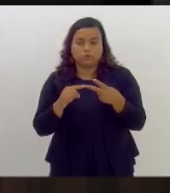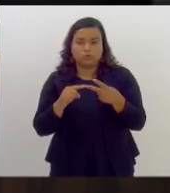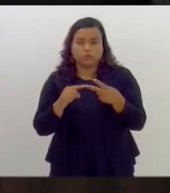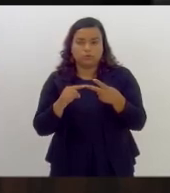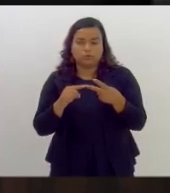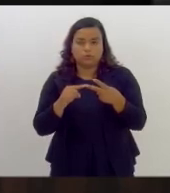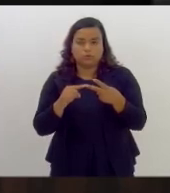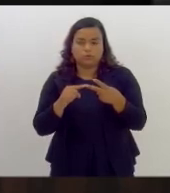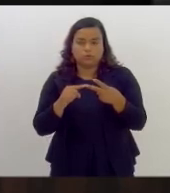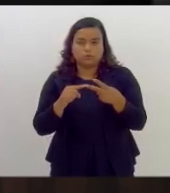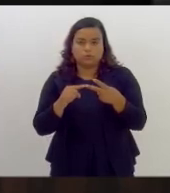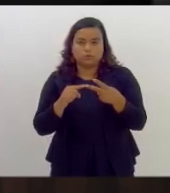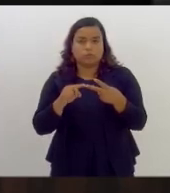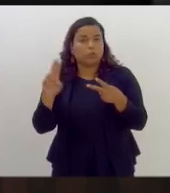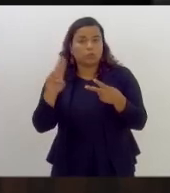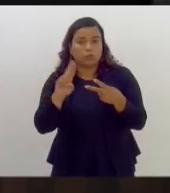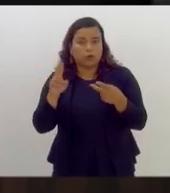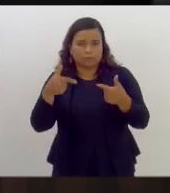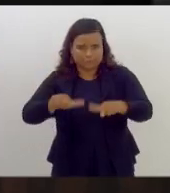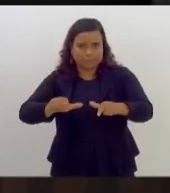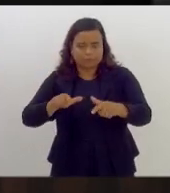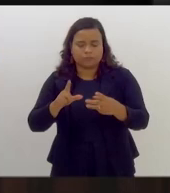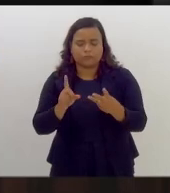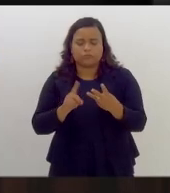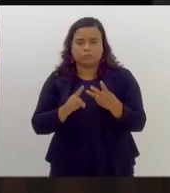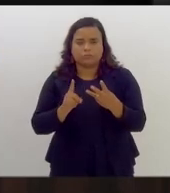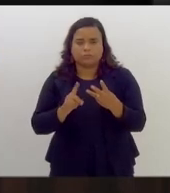nome do diploma.